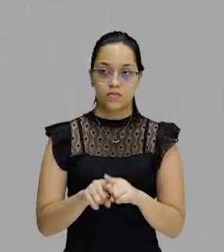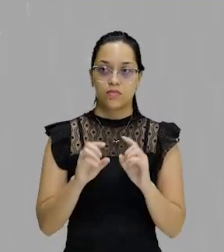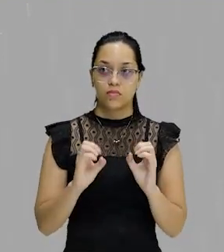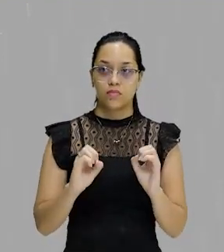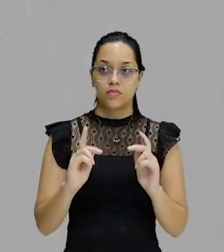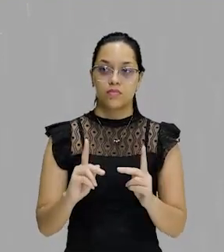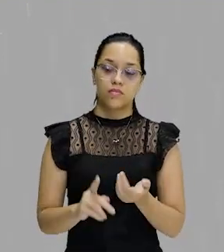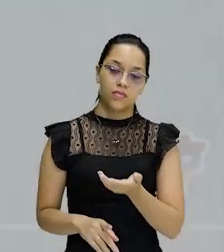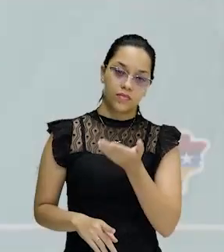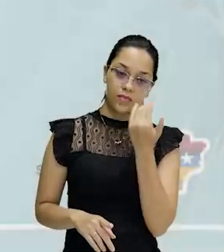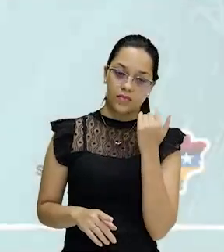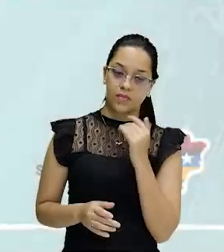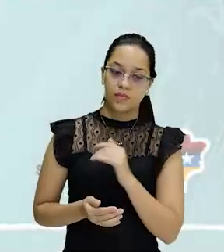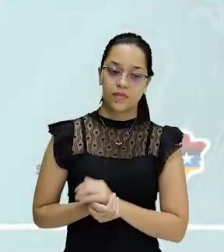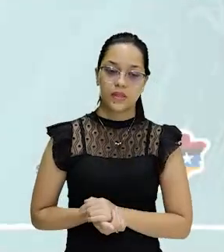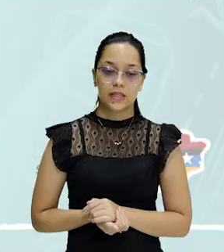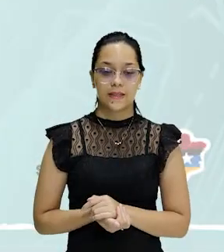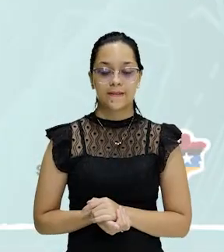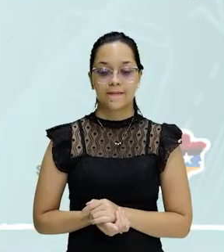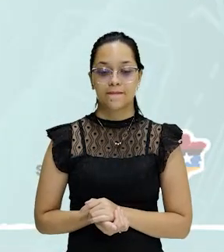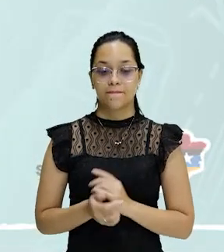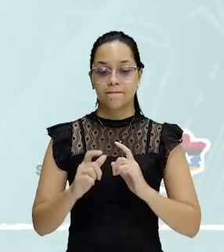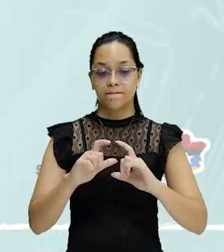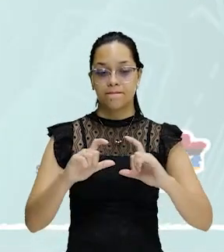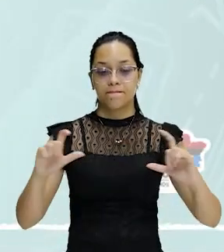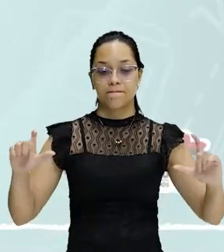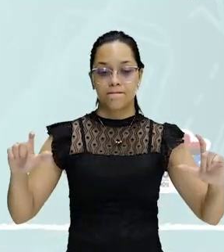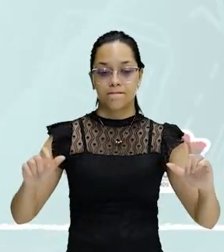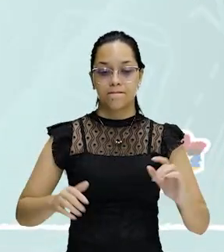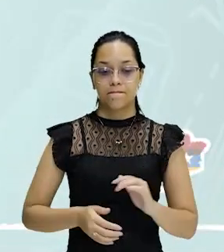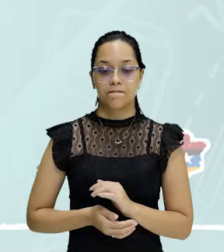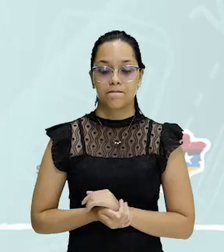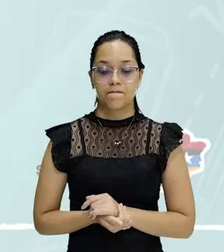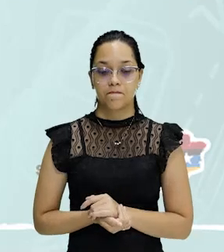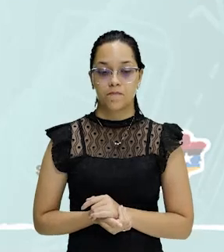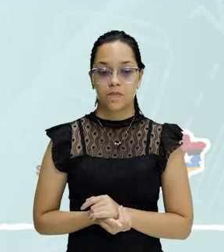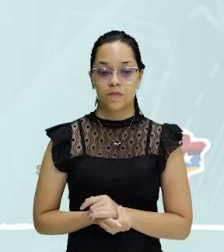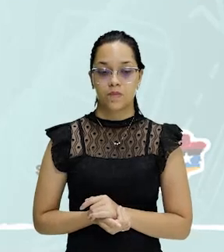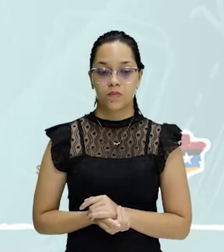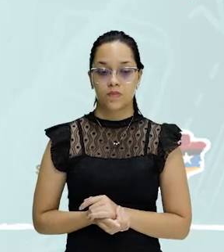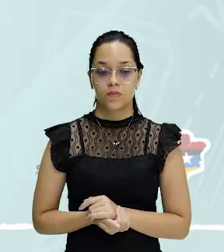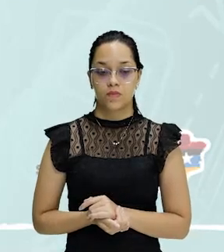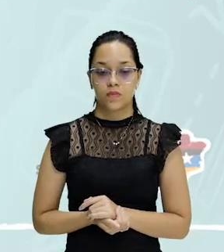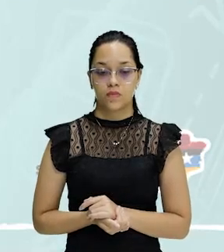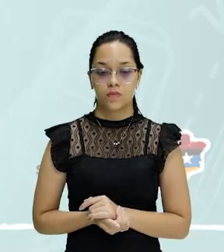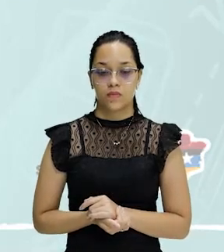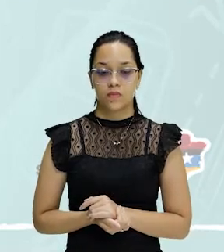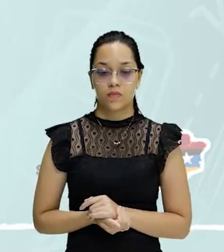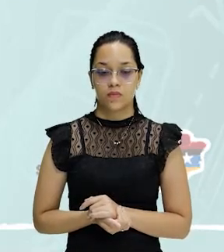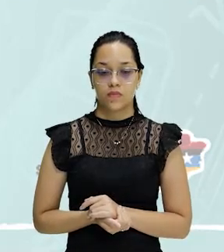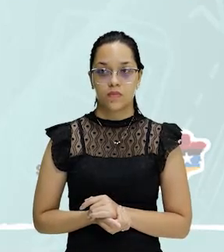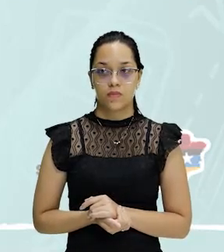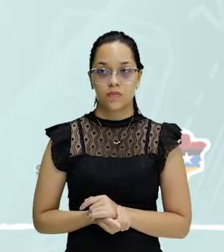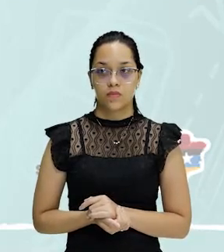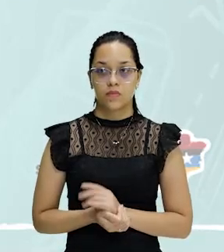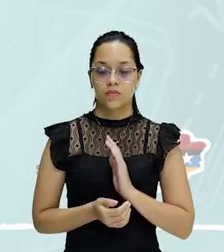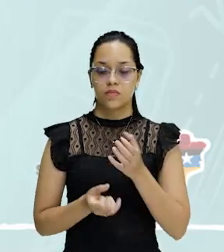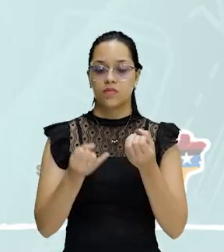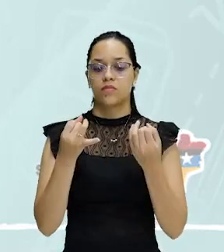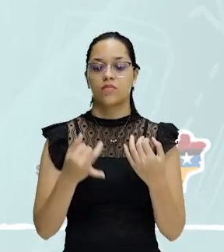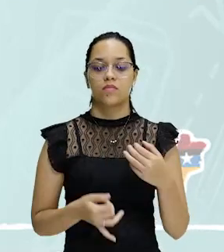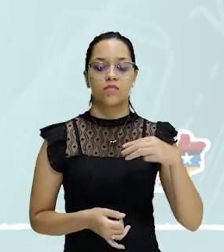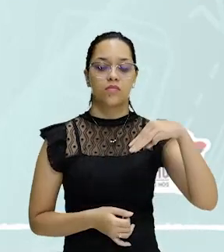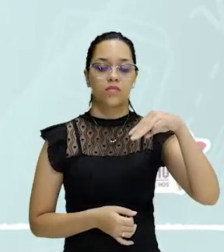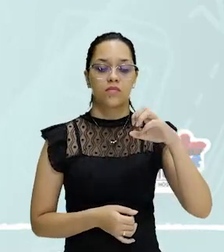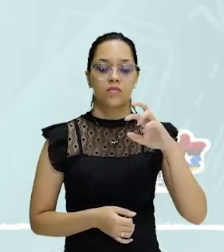bem? Então vamos lá. Terceira questão. O Mercador de Veneza, olha só, né, ele vem falando